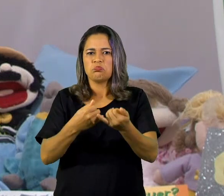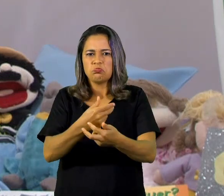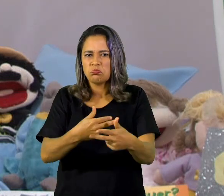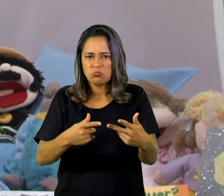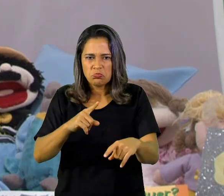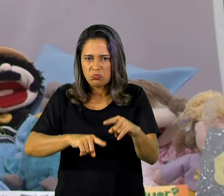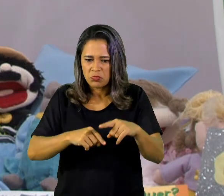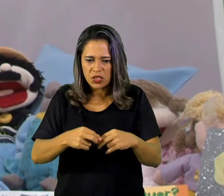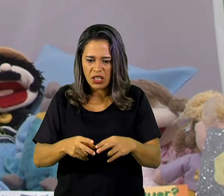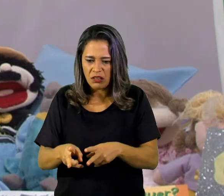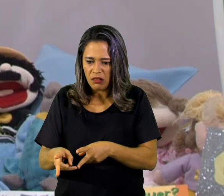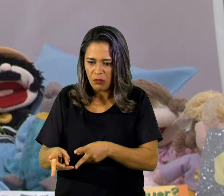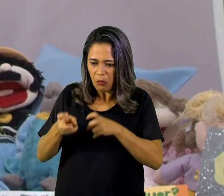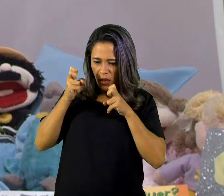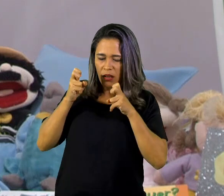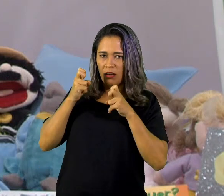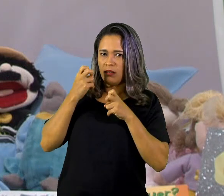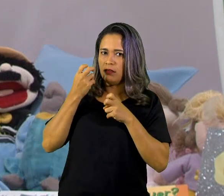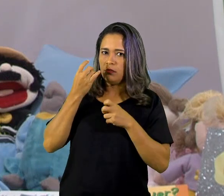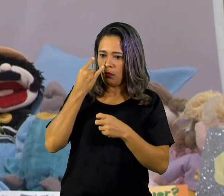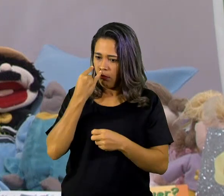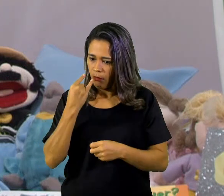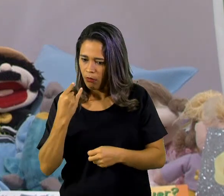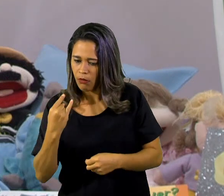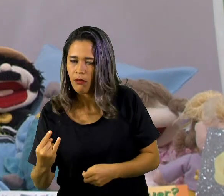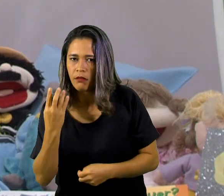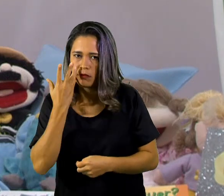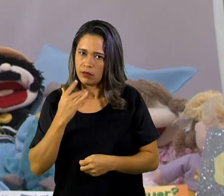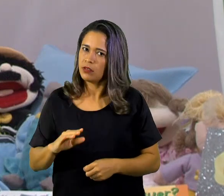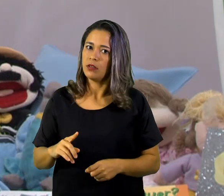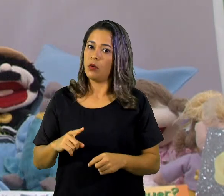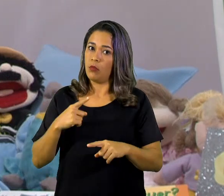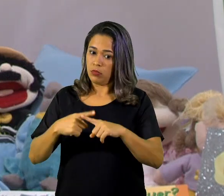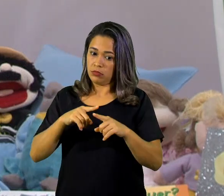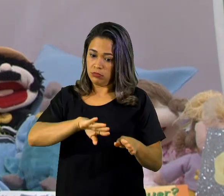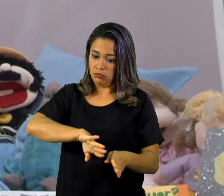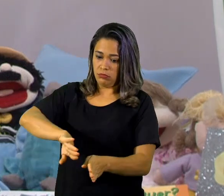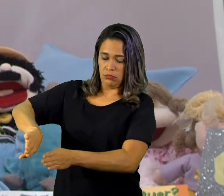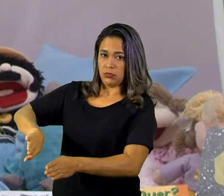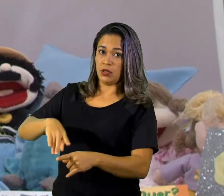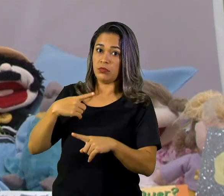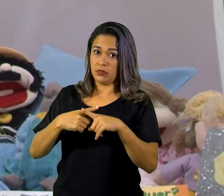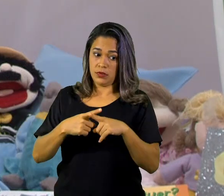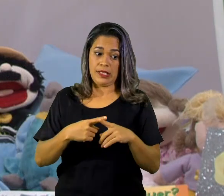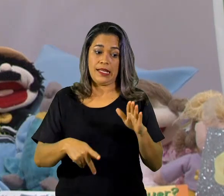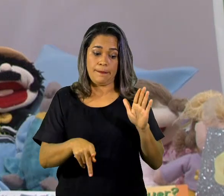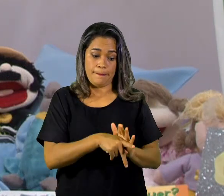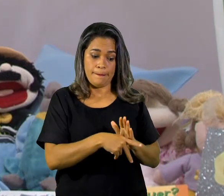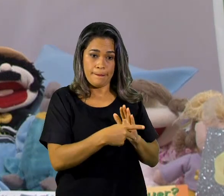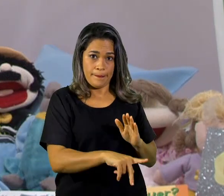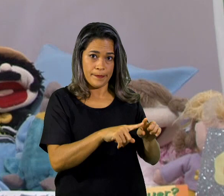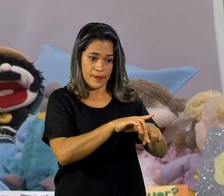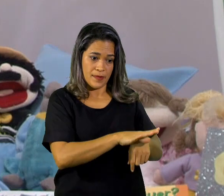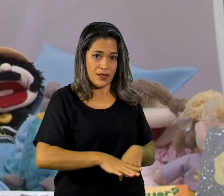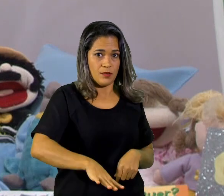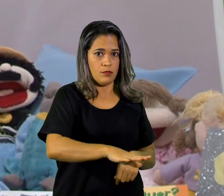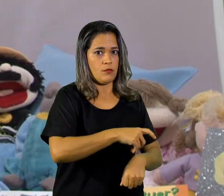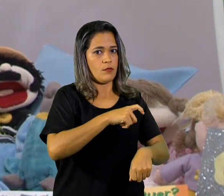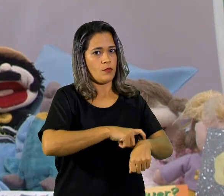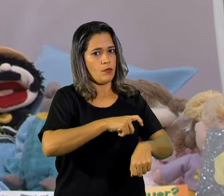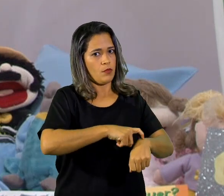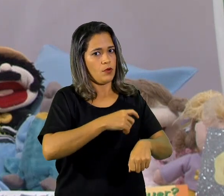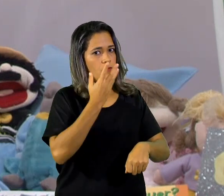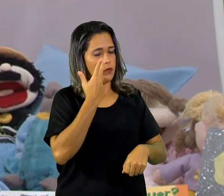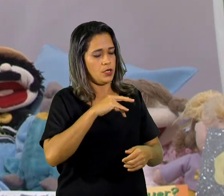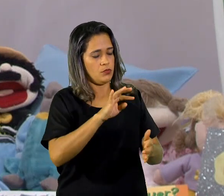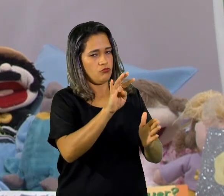que chame a atenção da criança, porque aquele momento ele tem que ser preparado para a leitura, para o livro, para a história, para que a